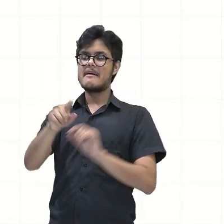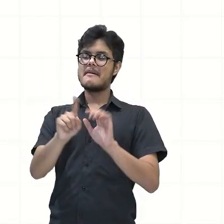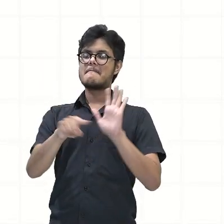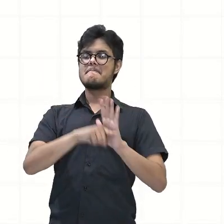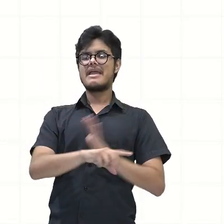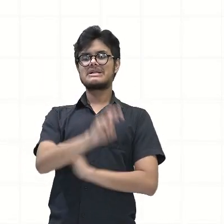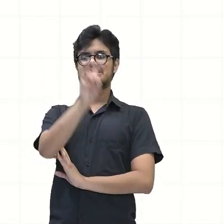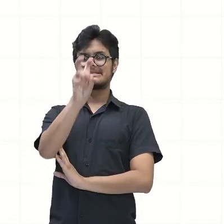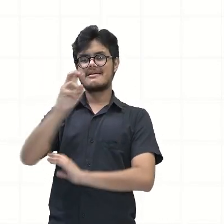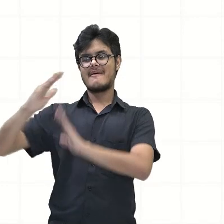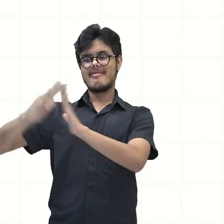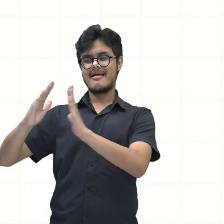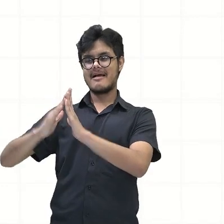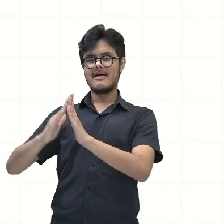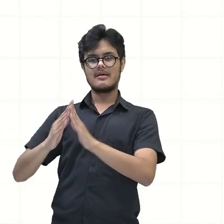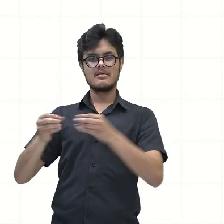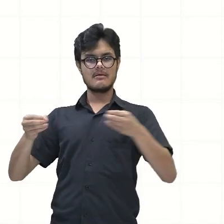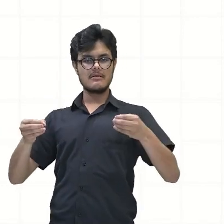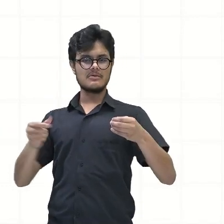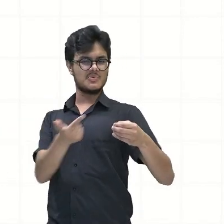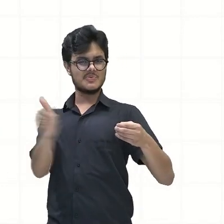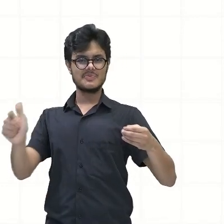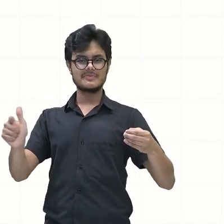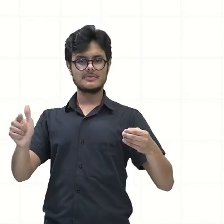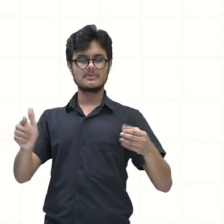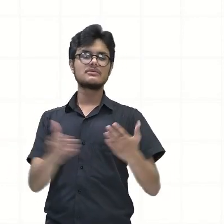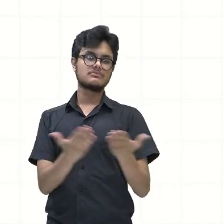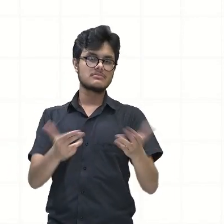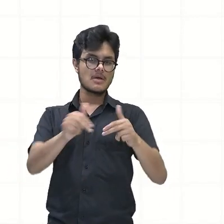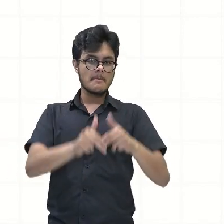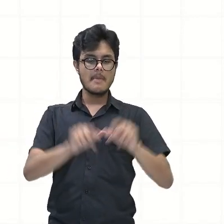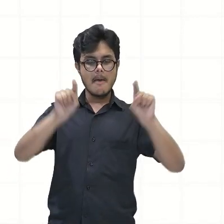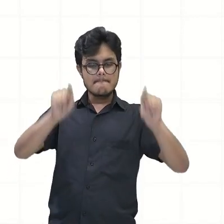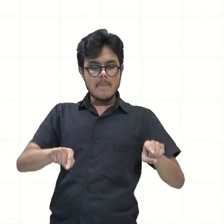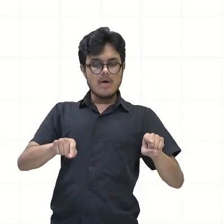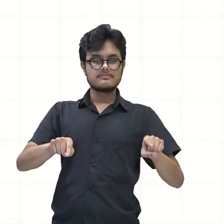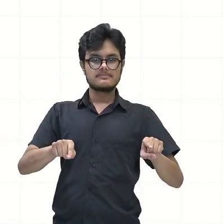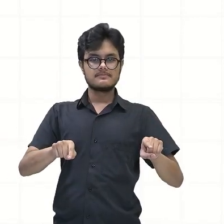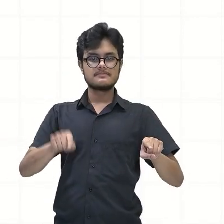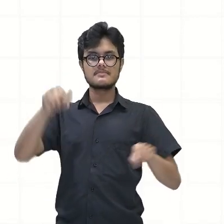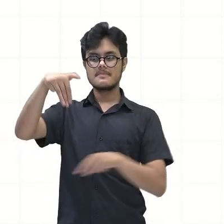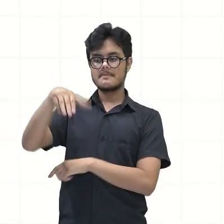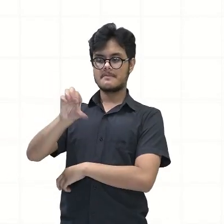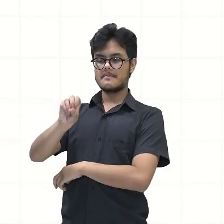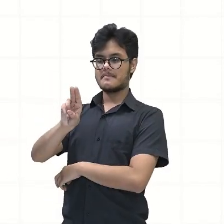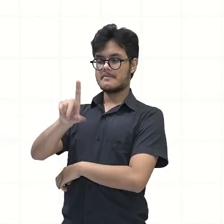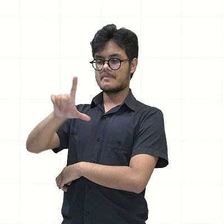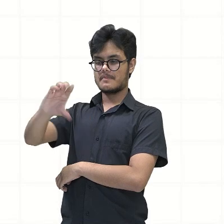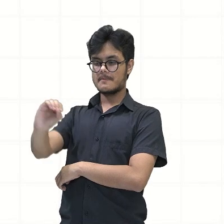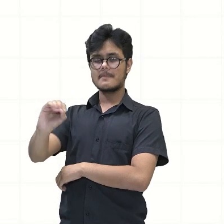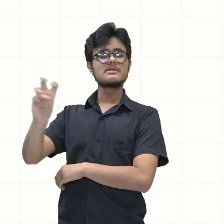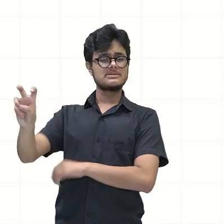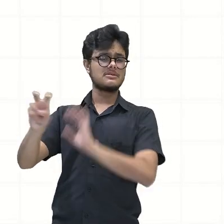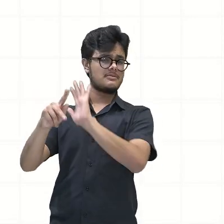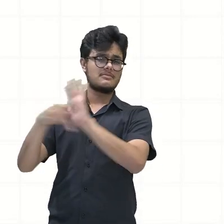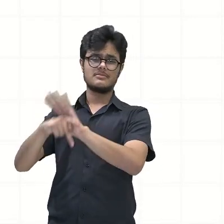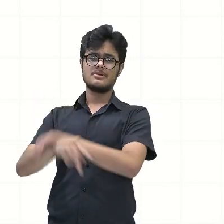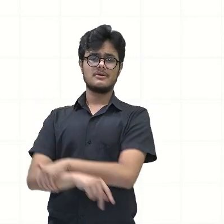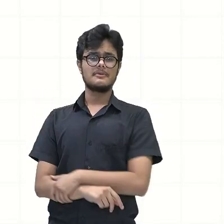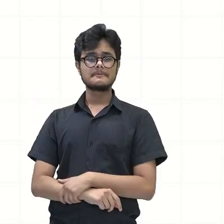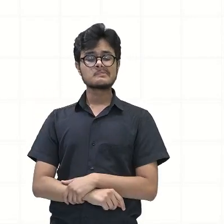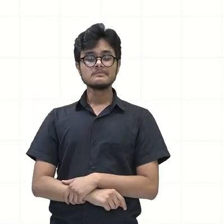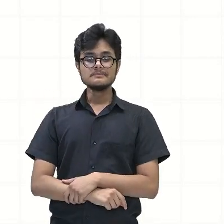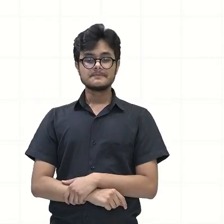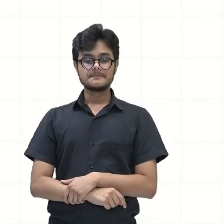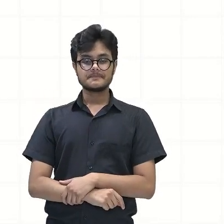da casa dele. Não existe distância negativa. Então, o módulo de menos 5 vai ser o 5